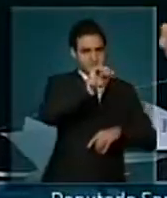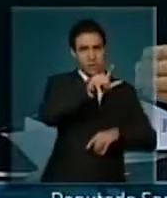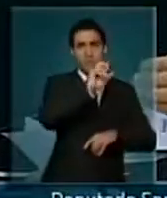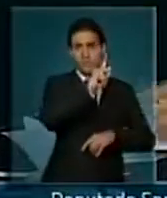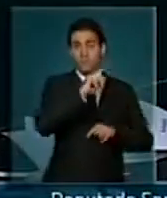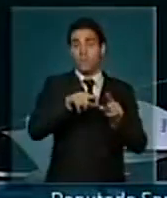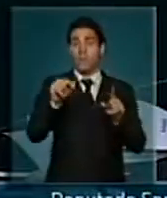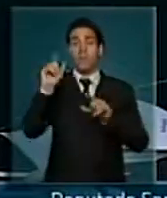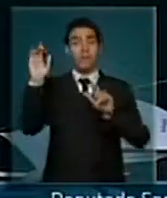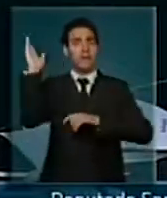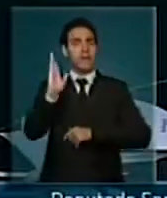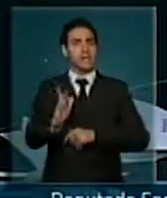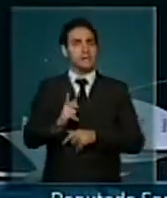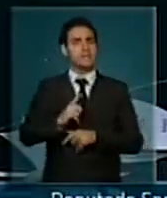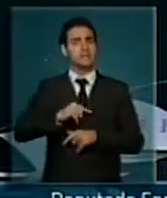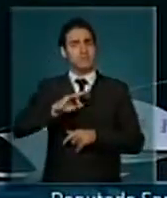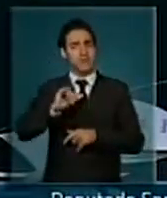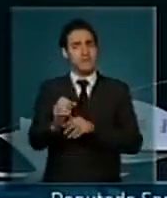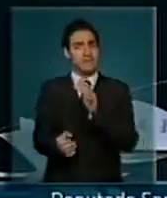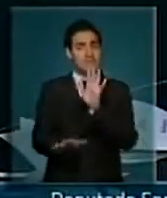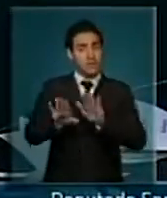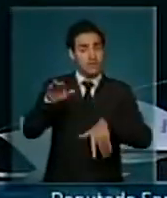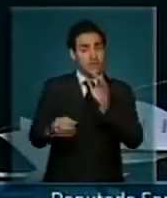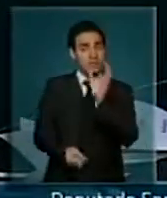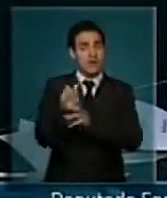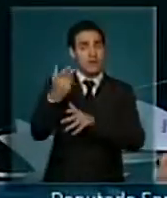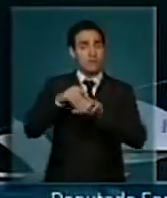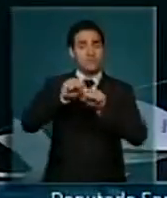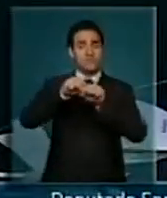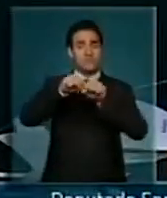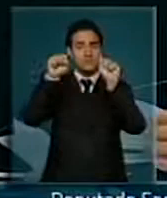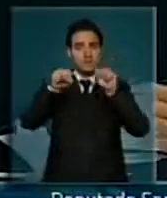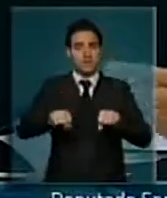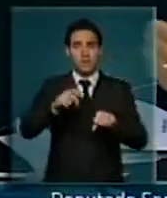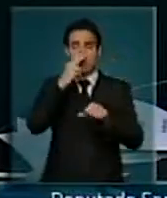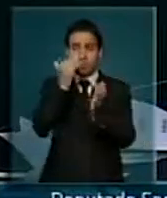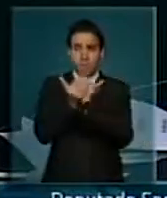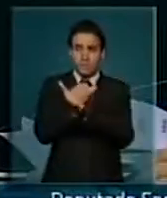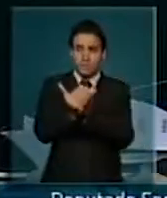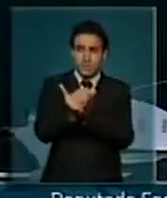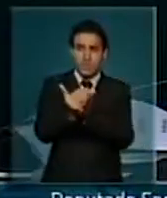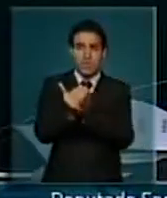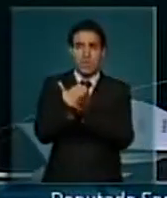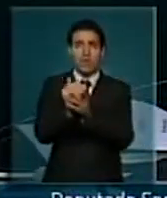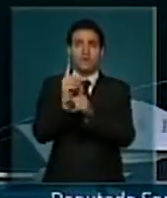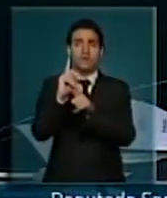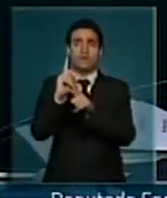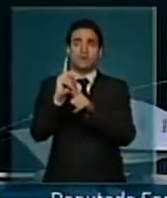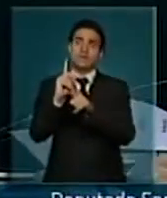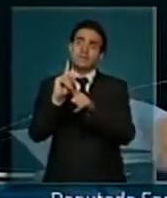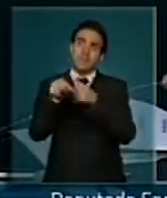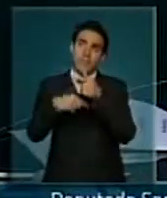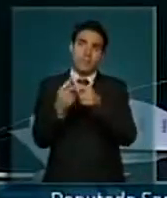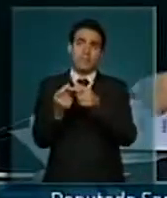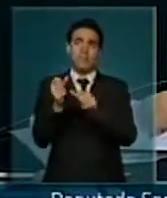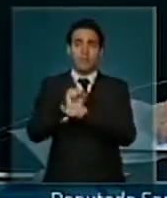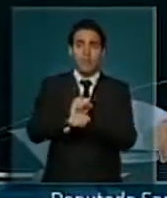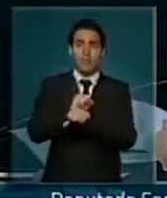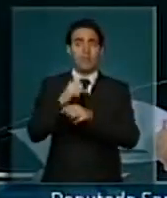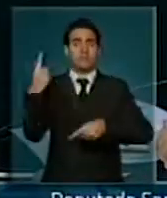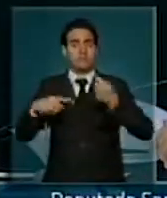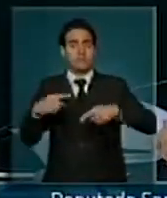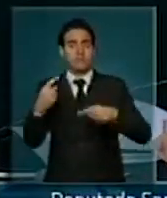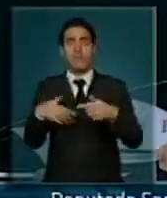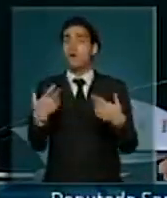já tinha um indicativo de um sistema. Isso foi a estaca zero, voltou a discussão. Qual vai